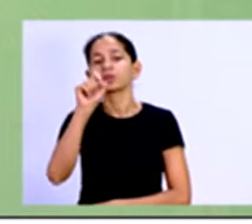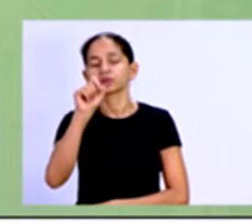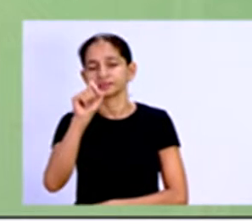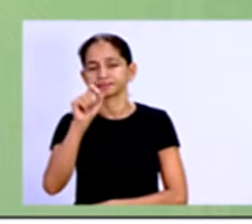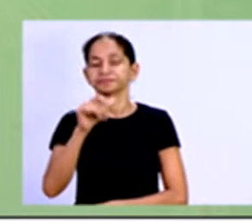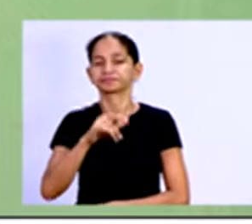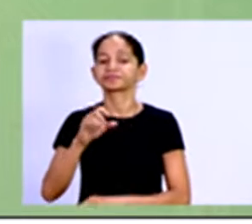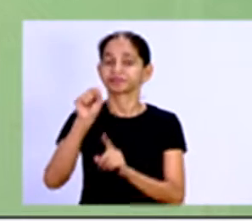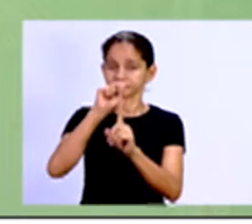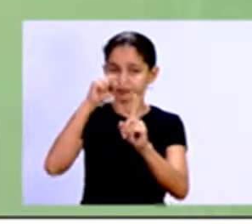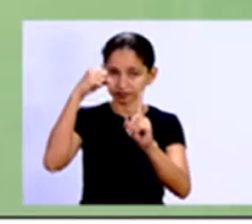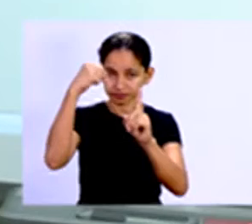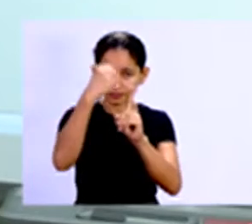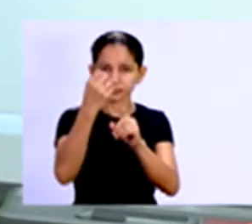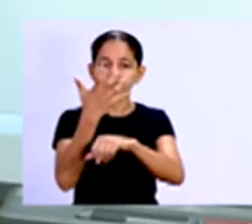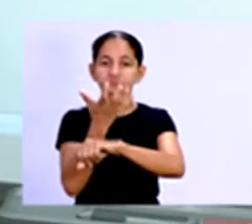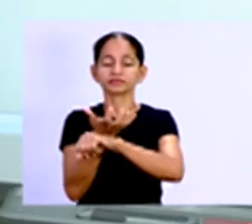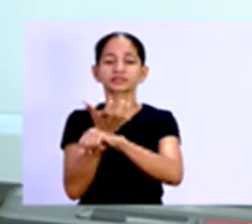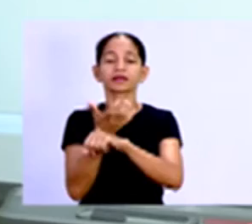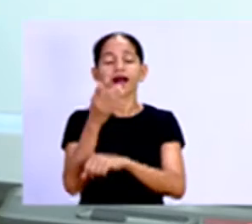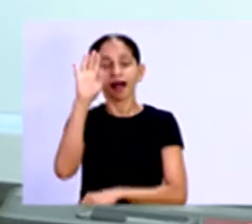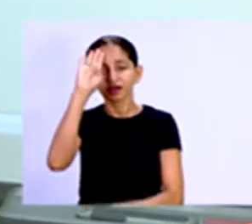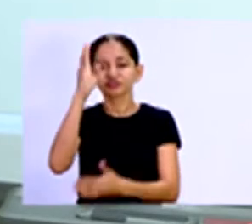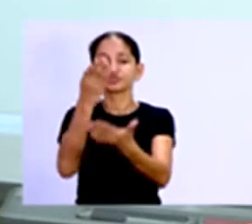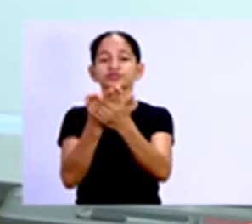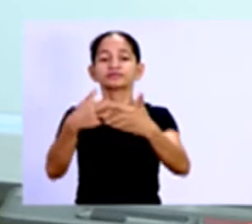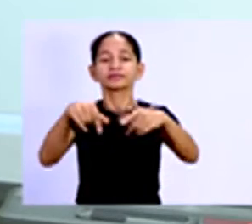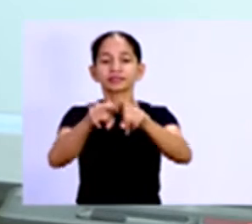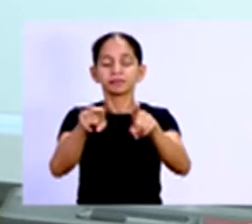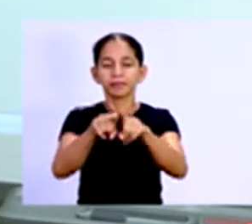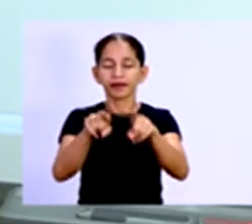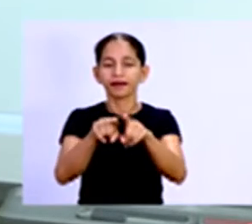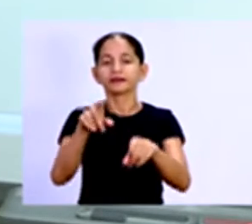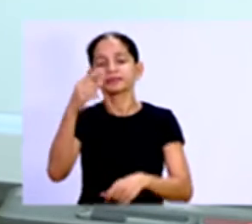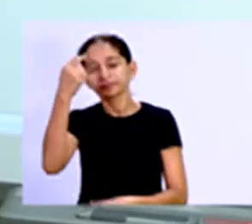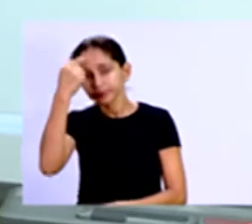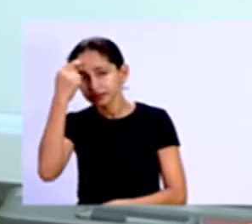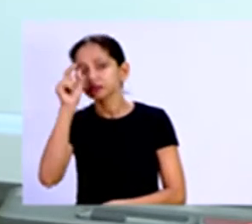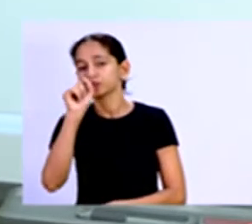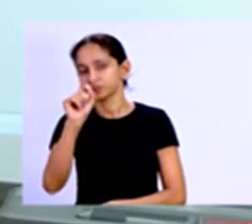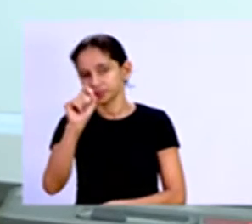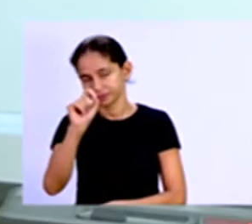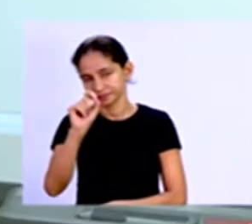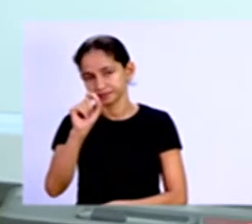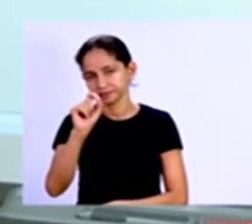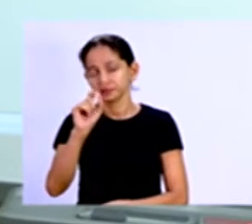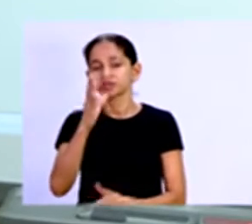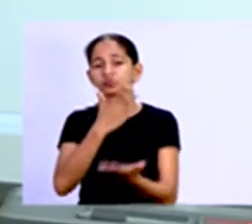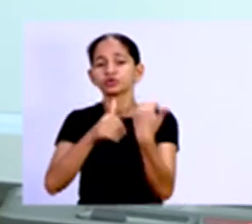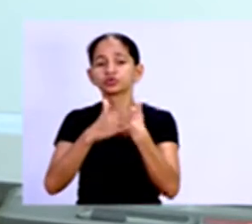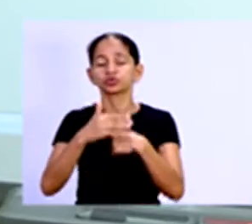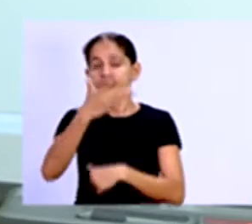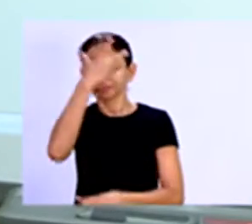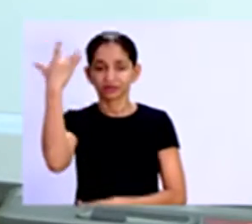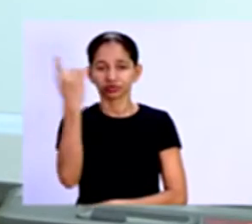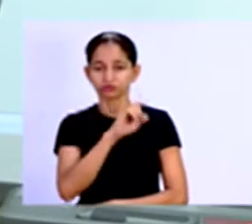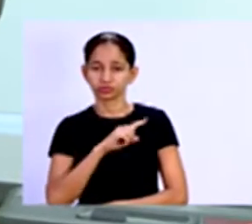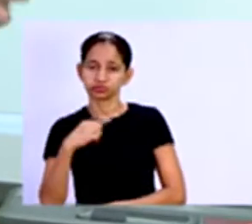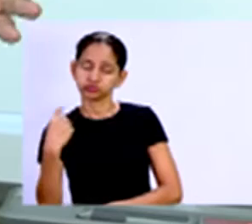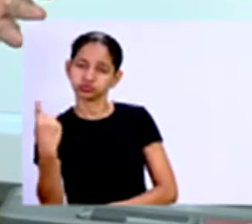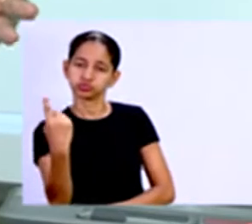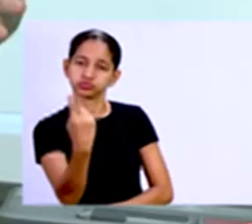na sociologia, acredita-se também no outro princípio básico de que todos nós somos